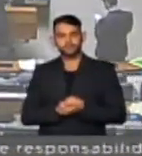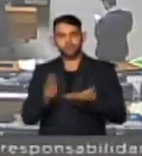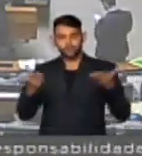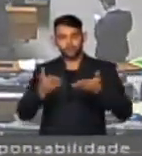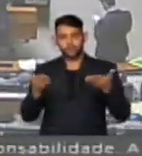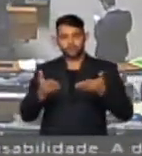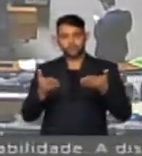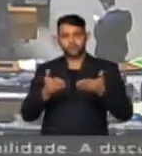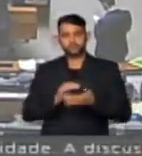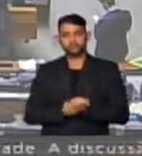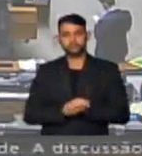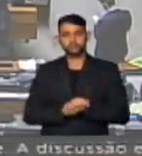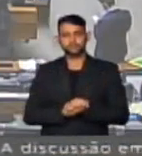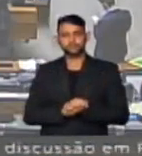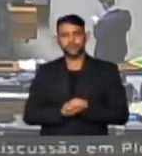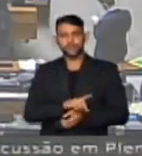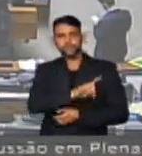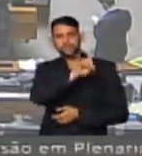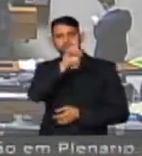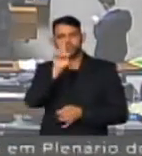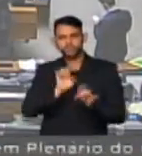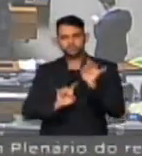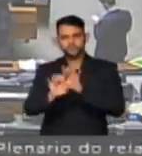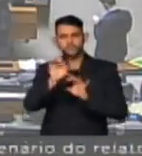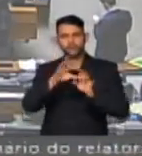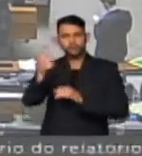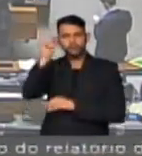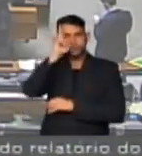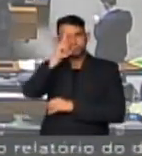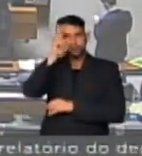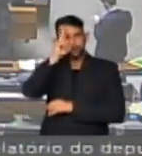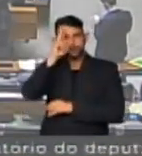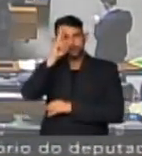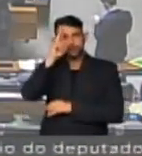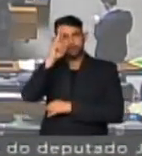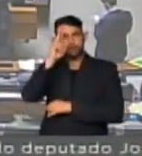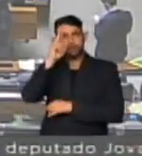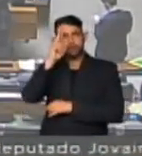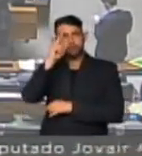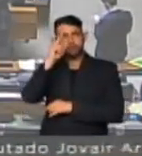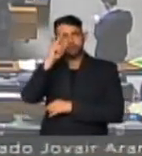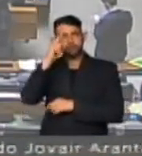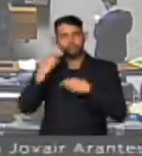Hoje é um dia especial para a história da política brasileira.